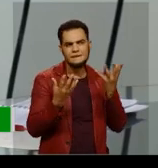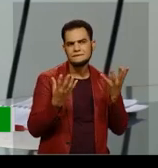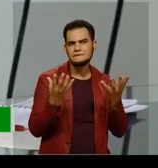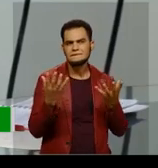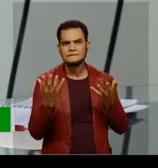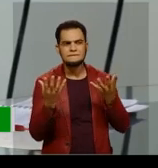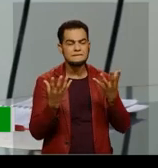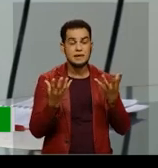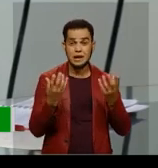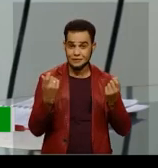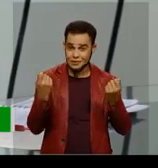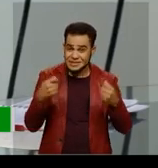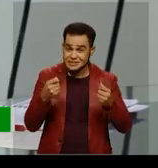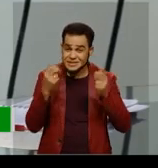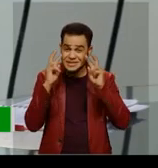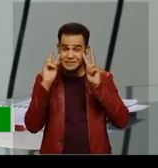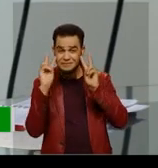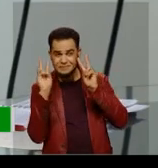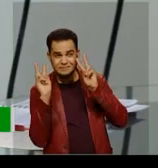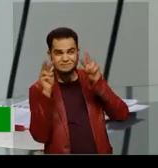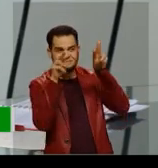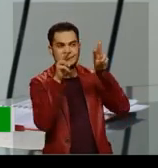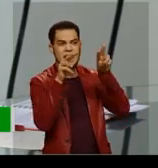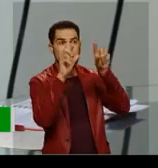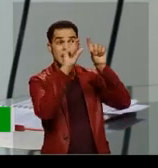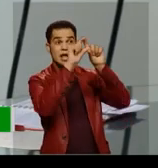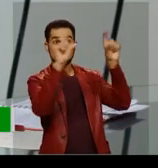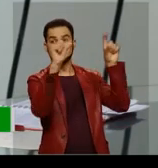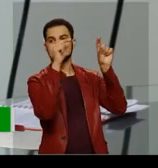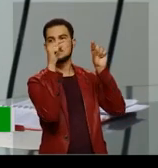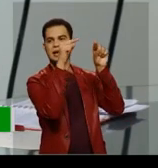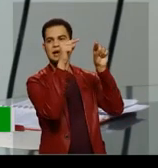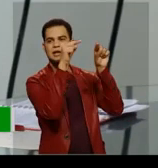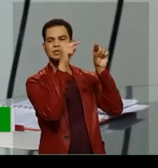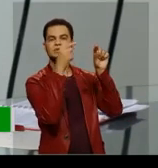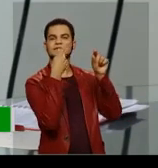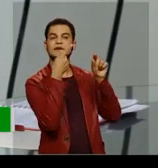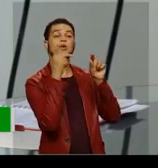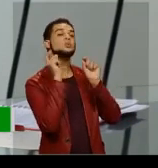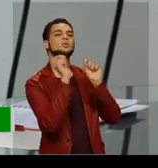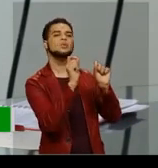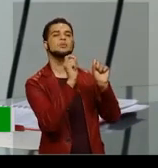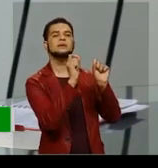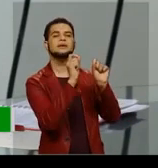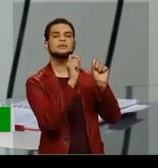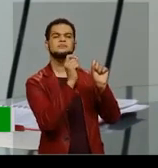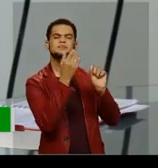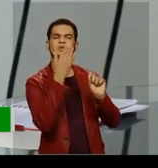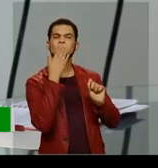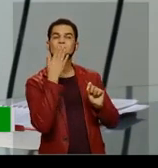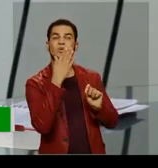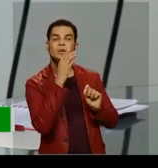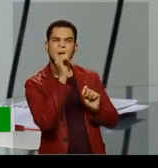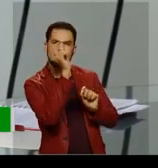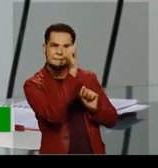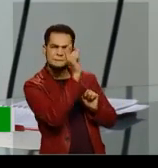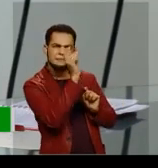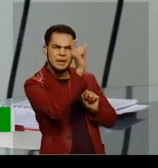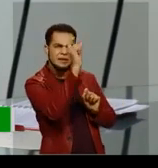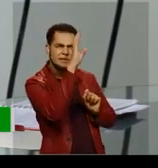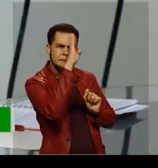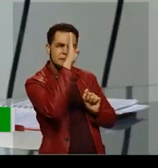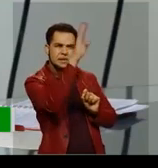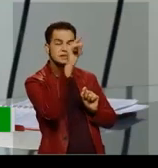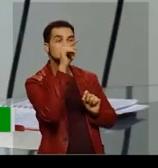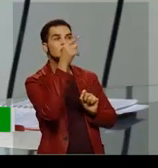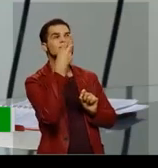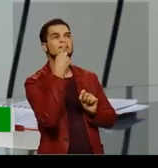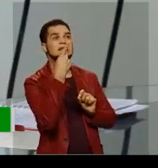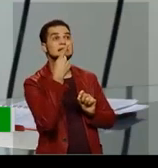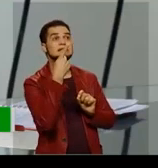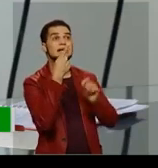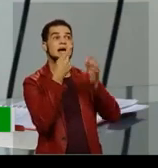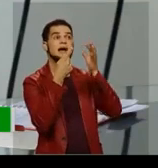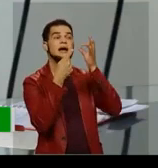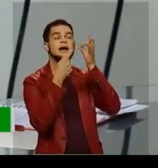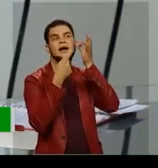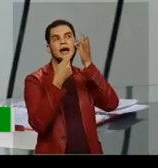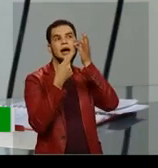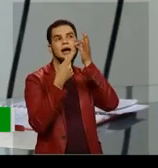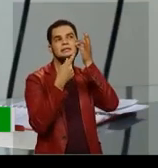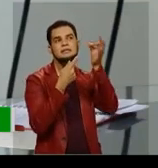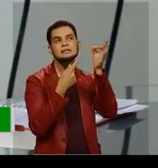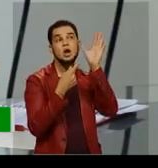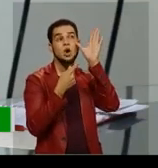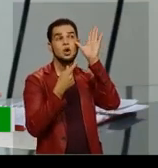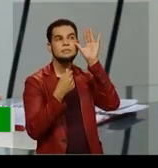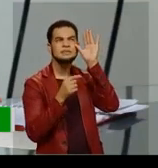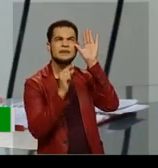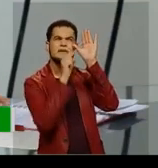tem que prestar atenção no enunciado. Qual é aquela palavrinha chave do enunciado que você precisa de prestar atenção? Porque de